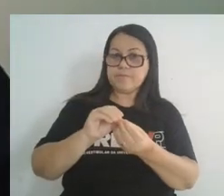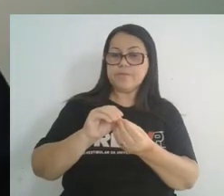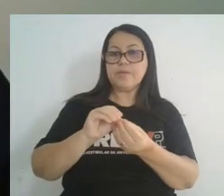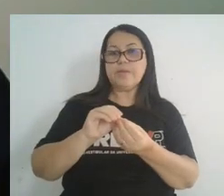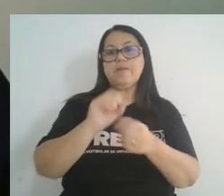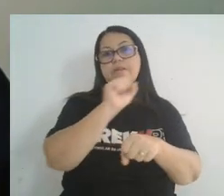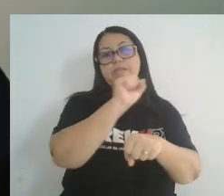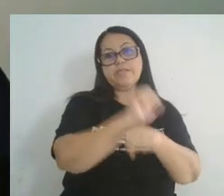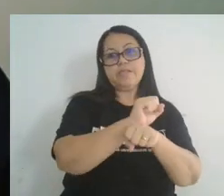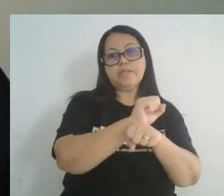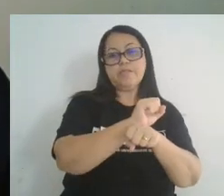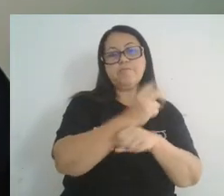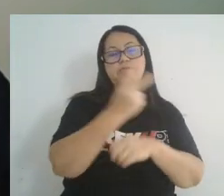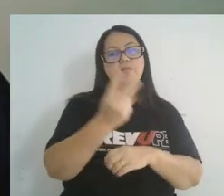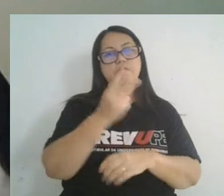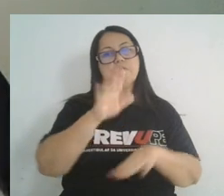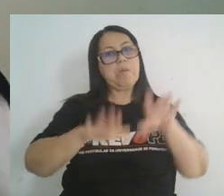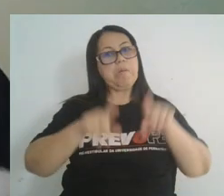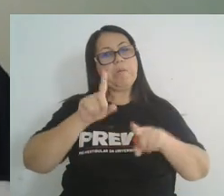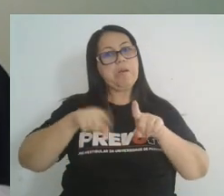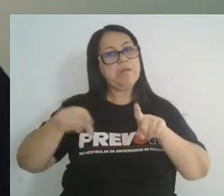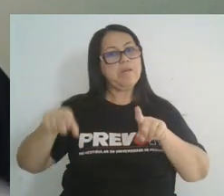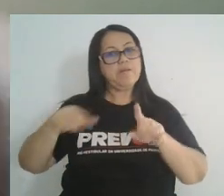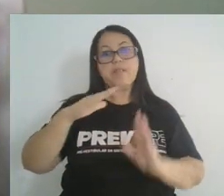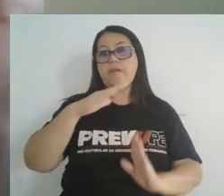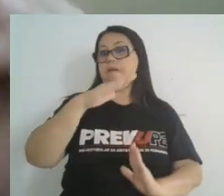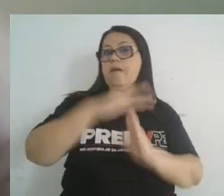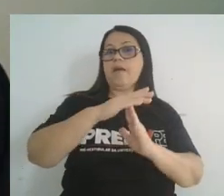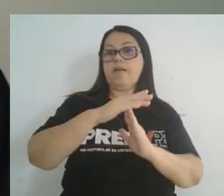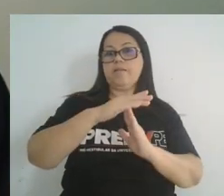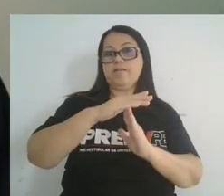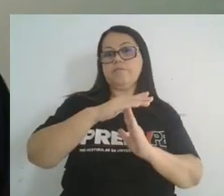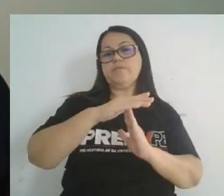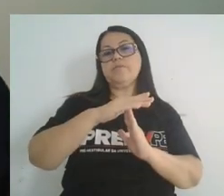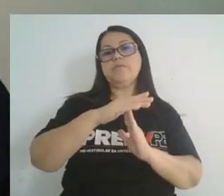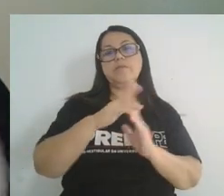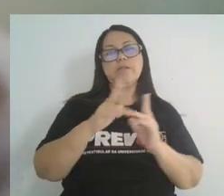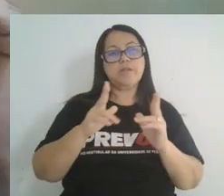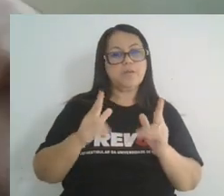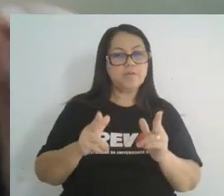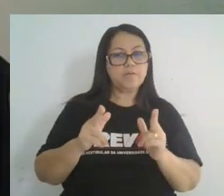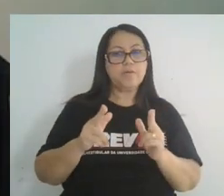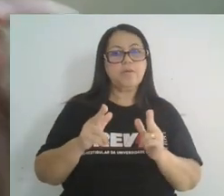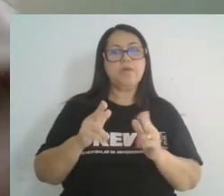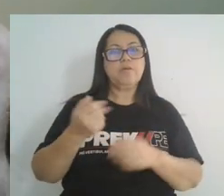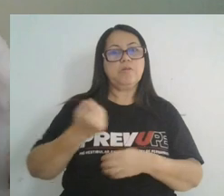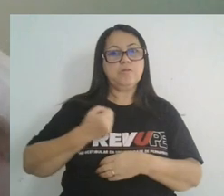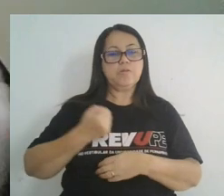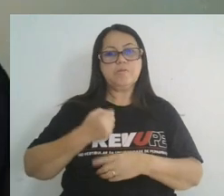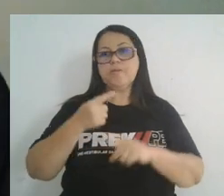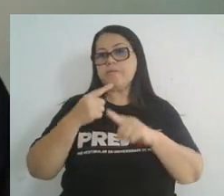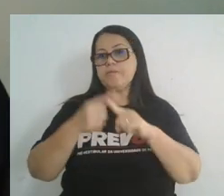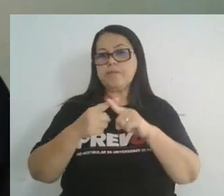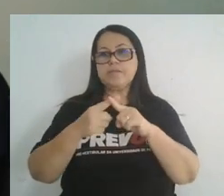Resumindo, força de atrito estático possui magnitude variável até o seu valor máximo, que é igual a coeficiente de atrito estático